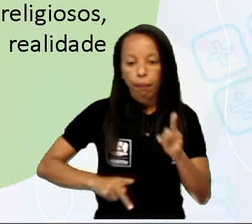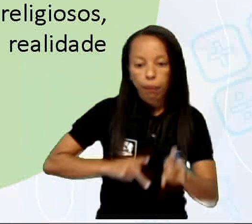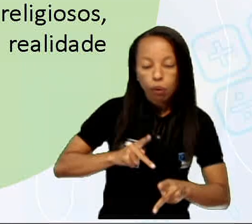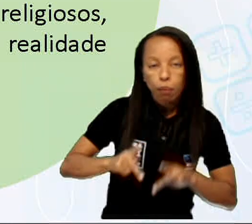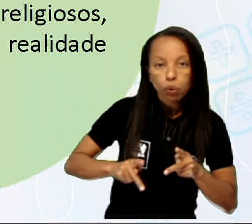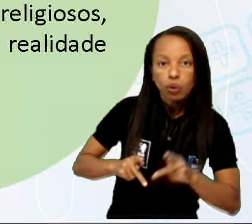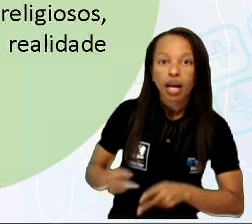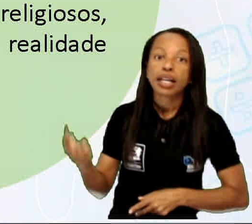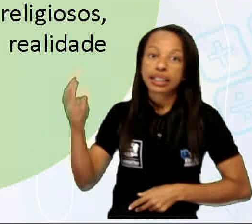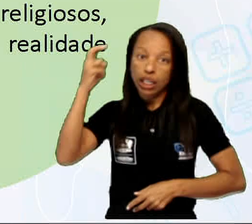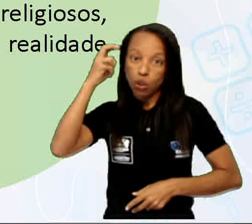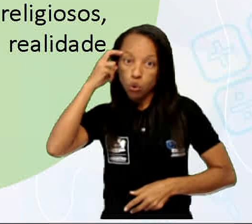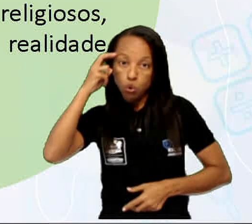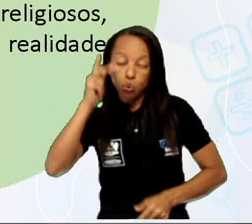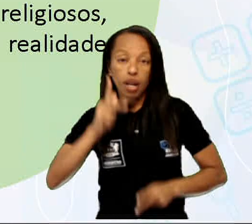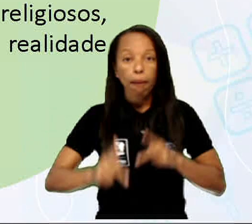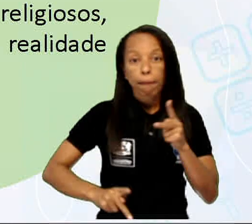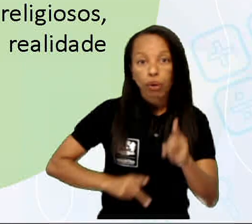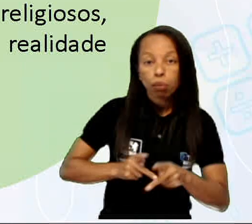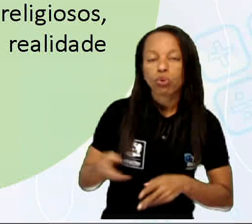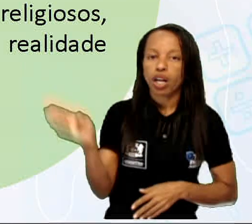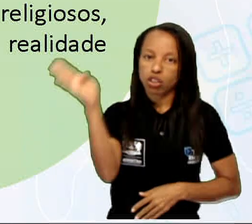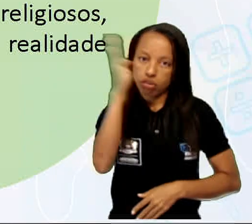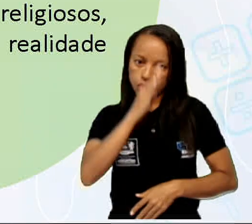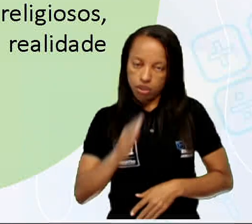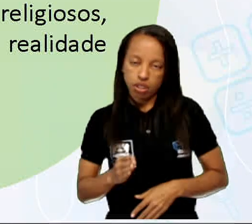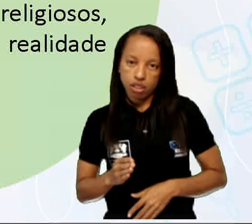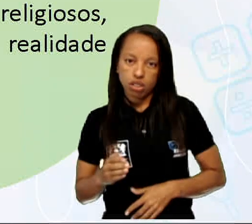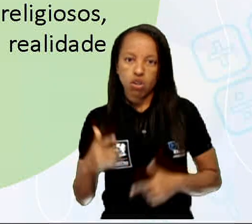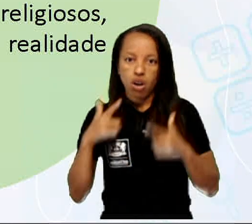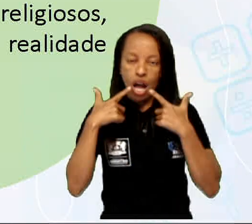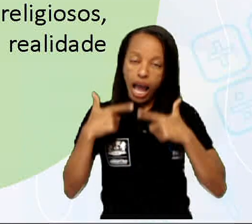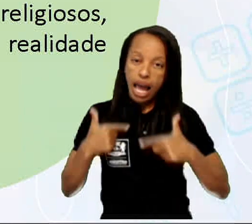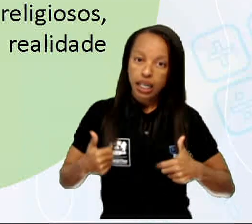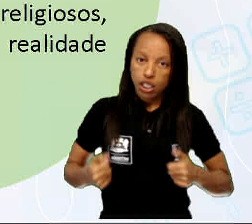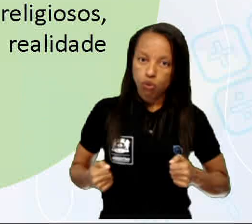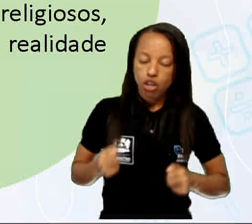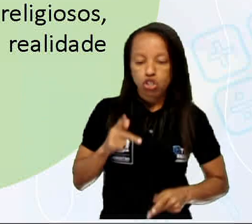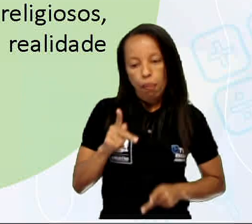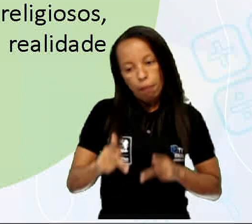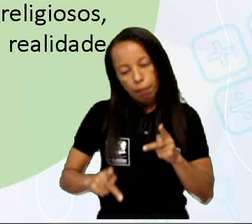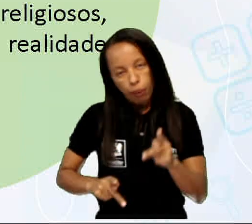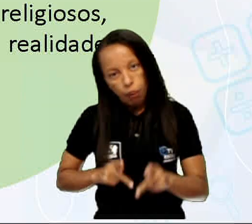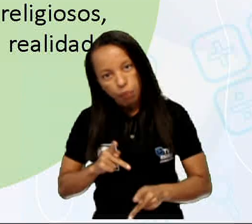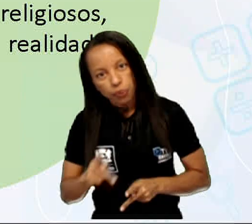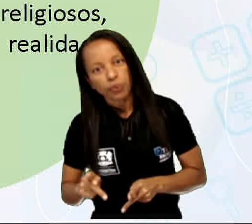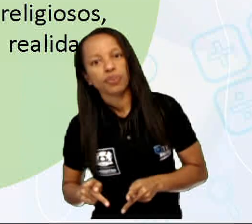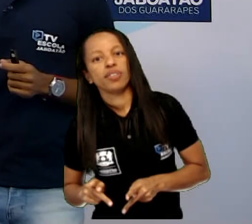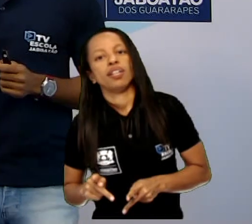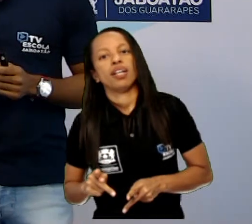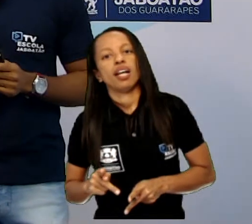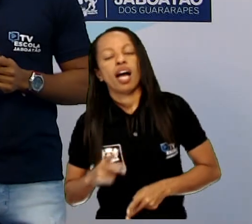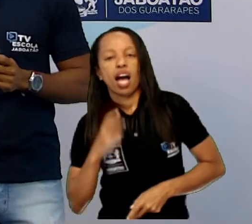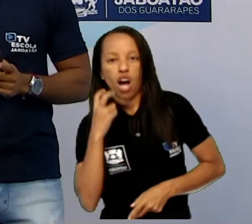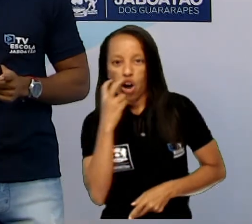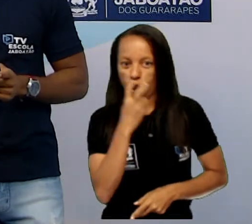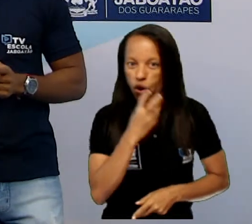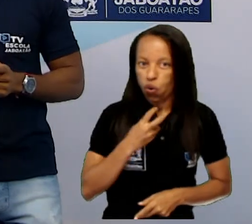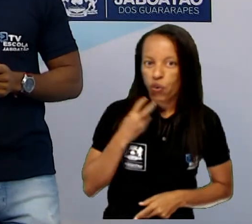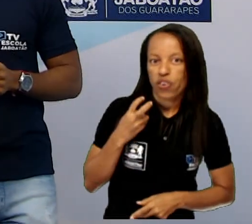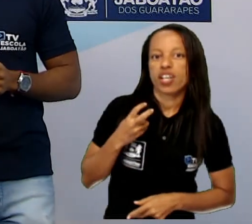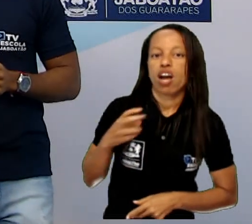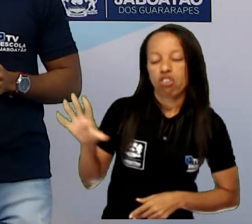brasileira. Uma linguagem popular, oral, regional. Aí tem um ponto importante, coloquial e